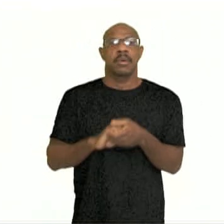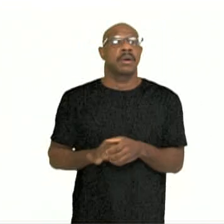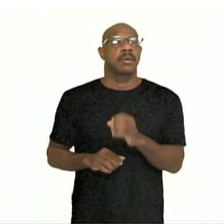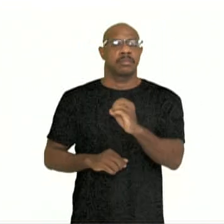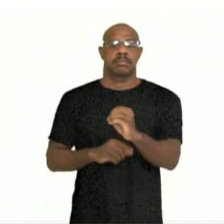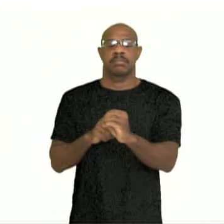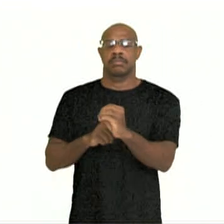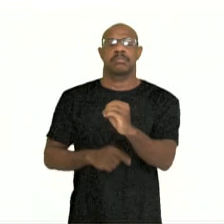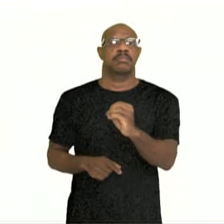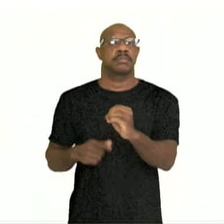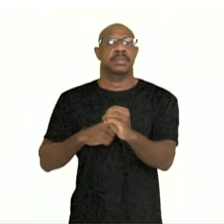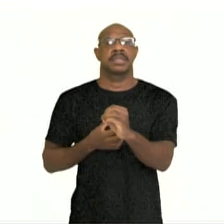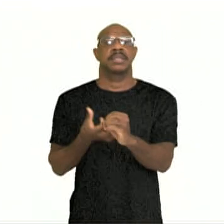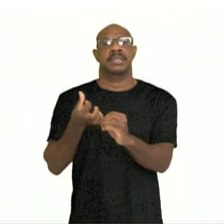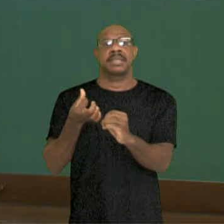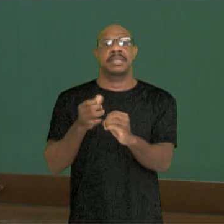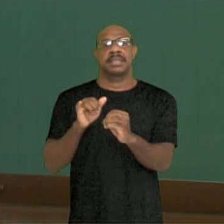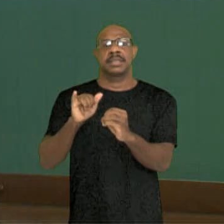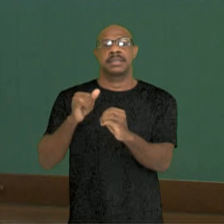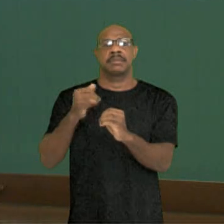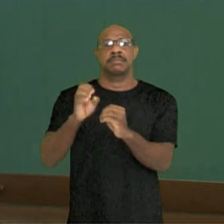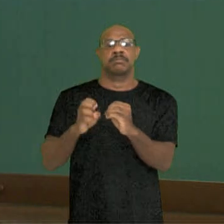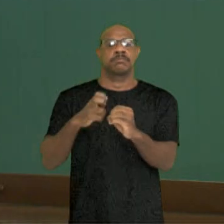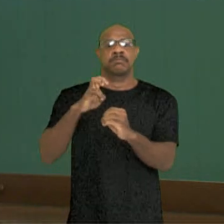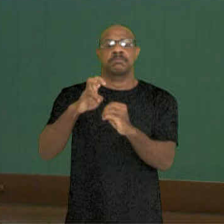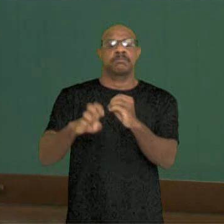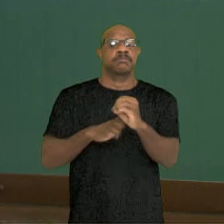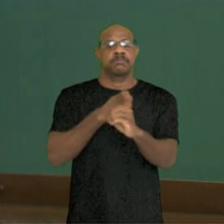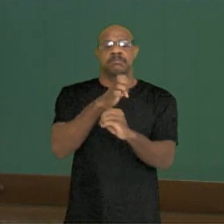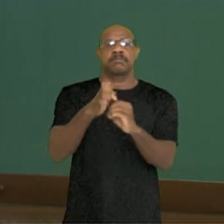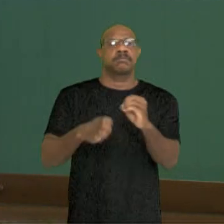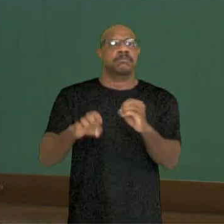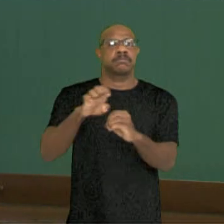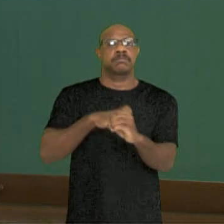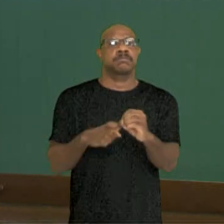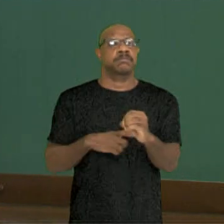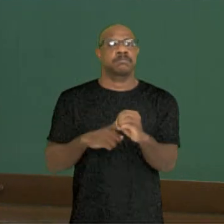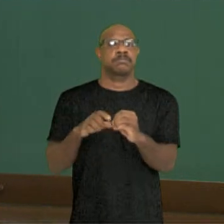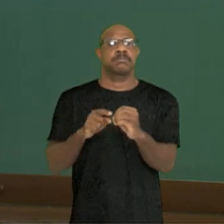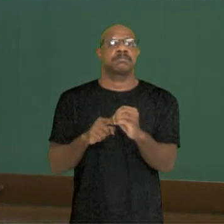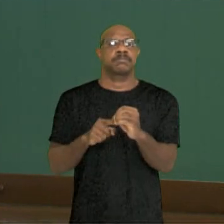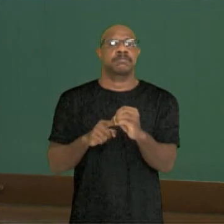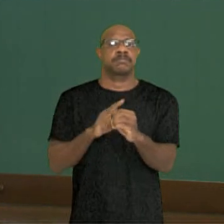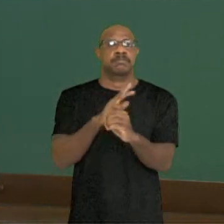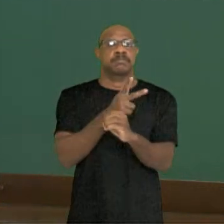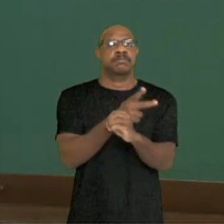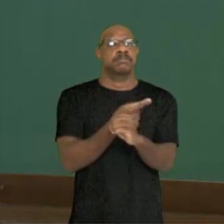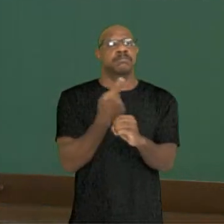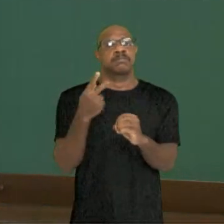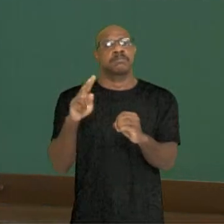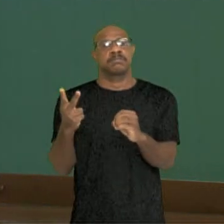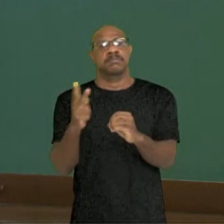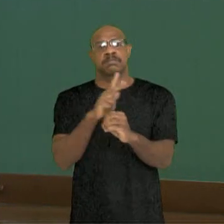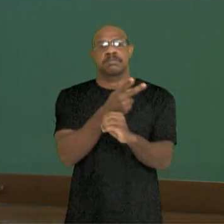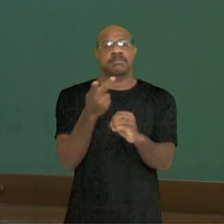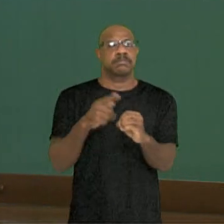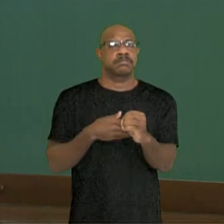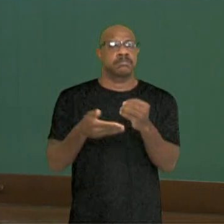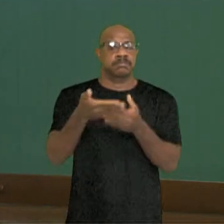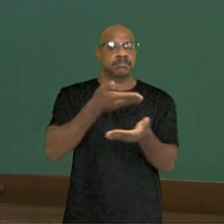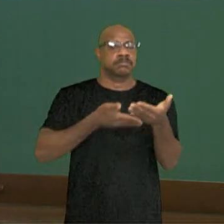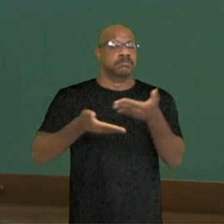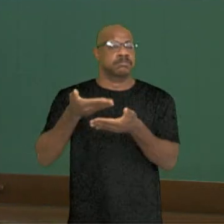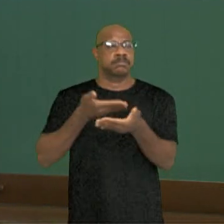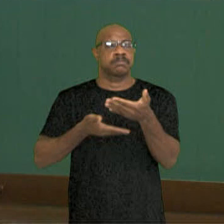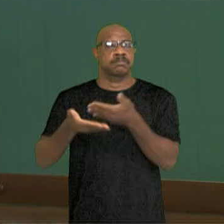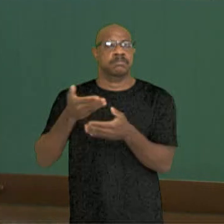que tem 6 elétrons no seu último nível, o hidrogênio que tem 1 elétron, eles vão compartilhar